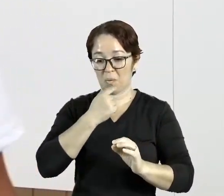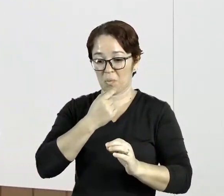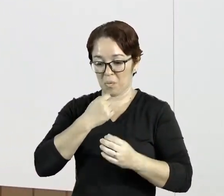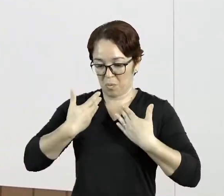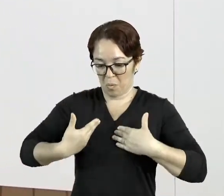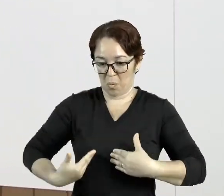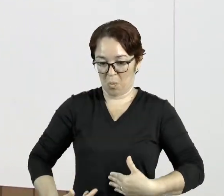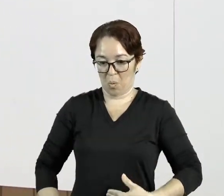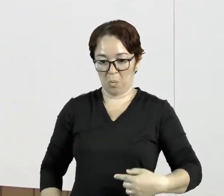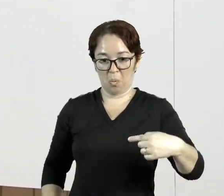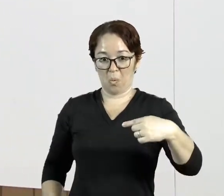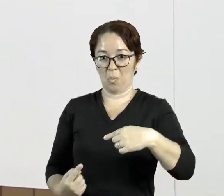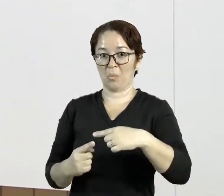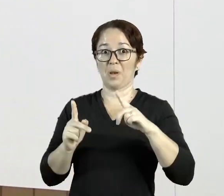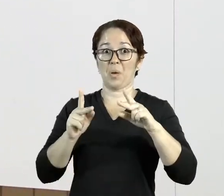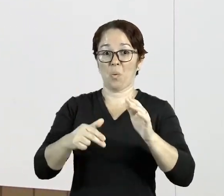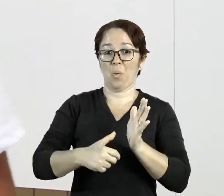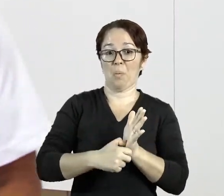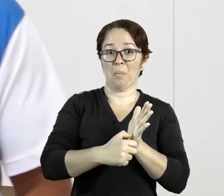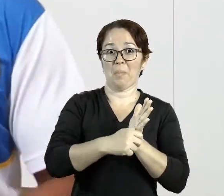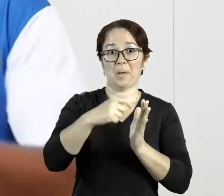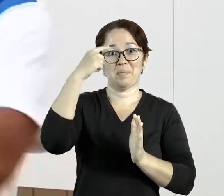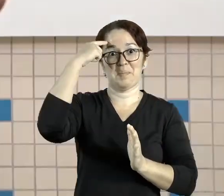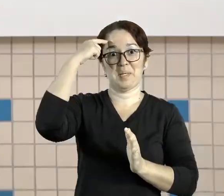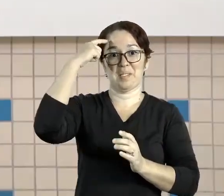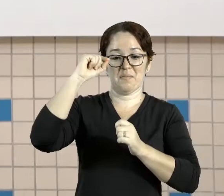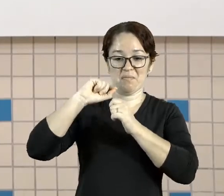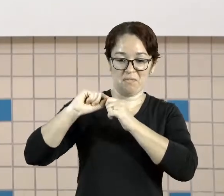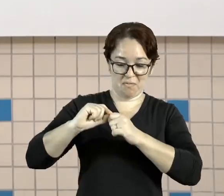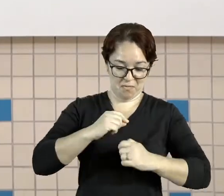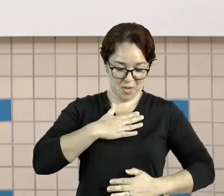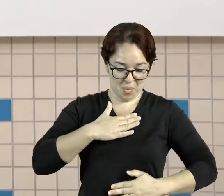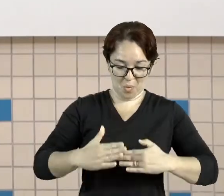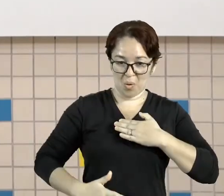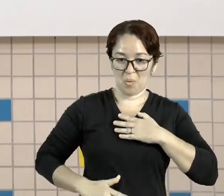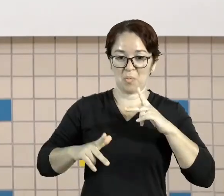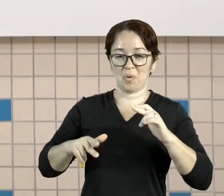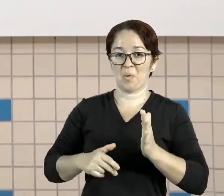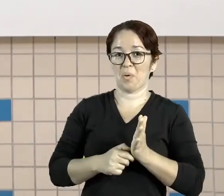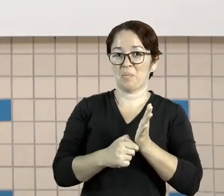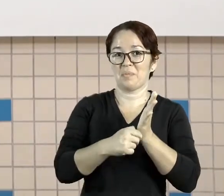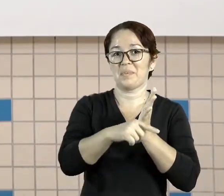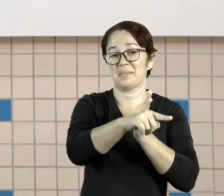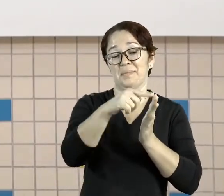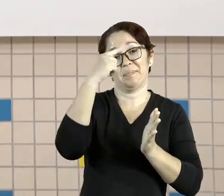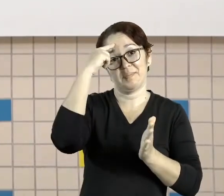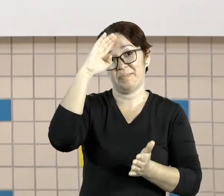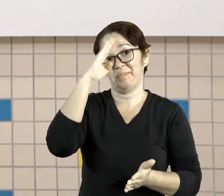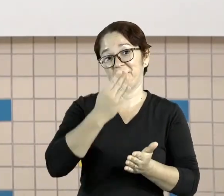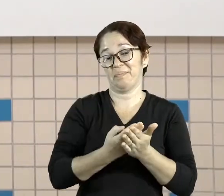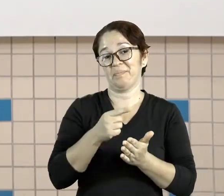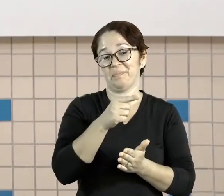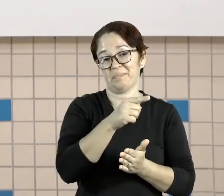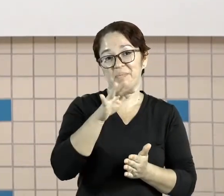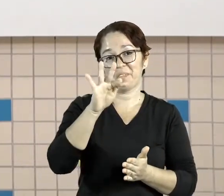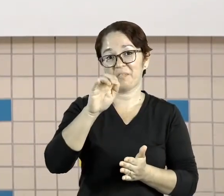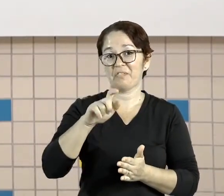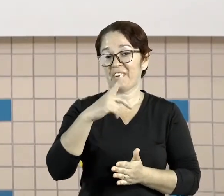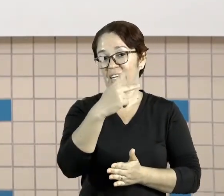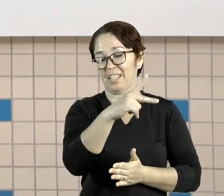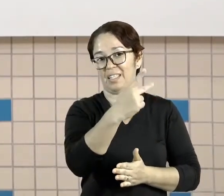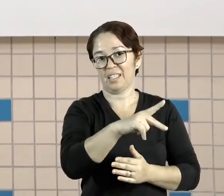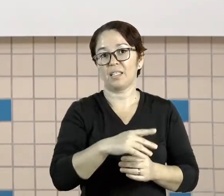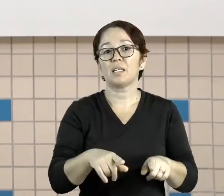importância muito grande para os maias. Os maias também se destacam pelas questões arquitetônicas, pelos seus